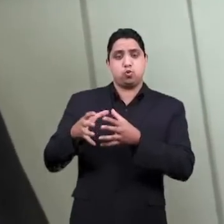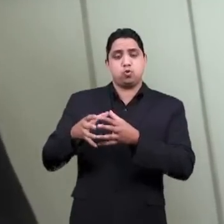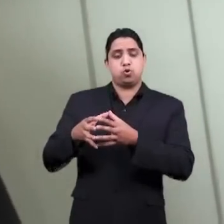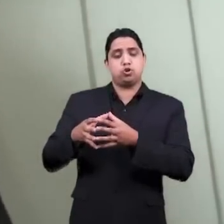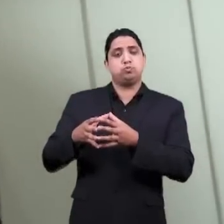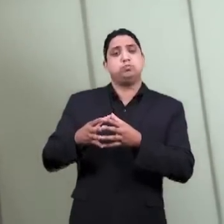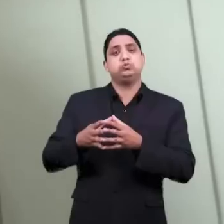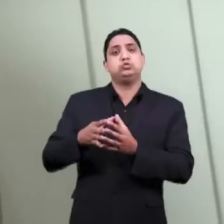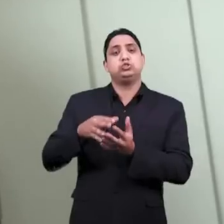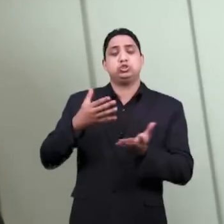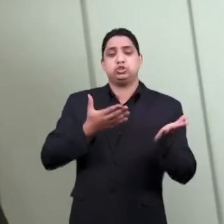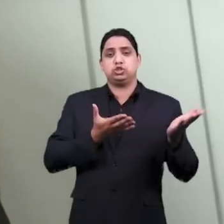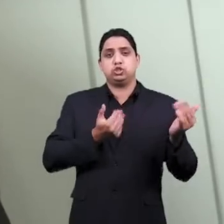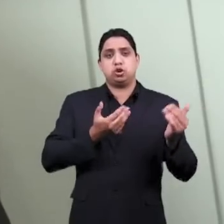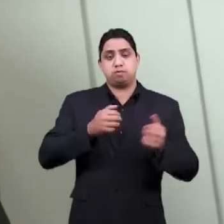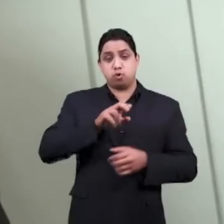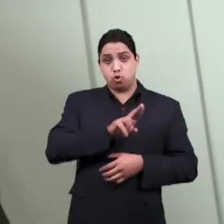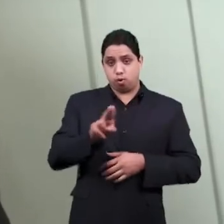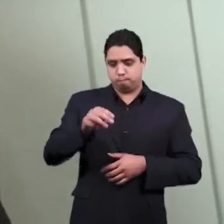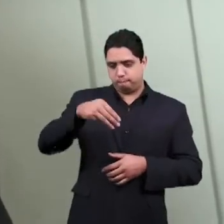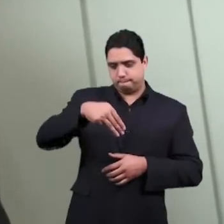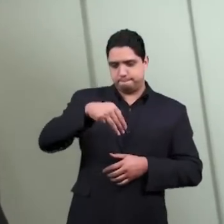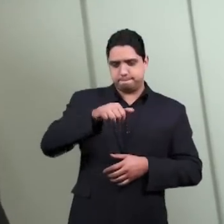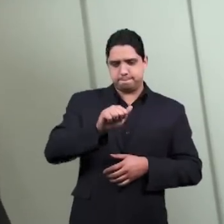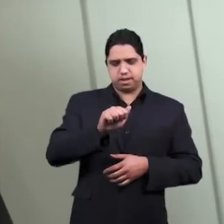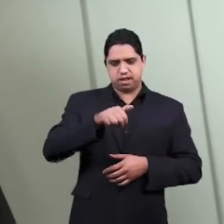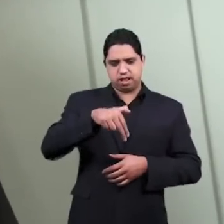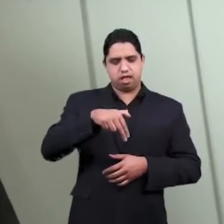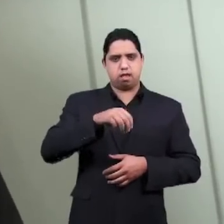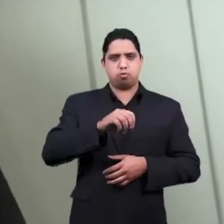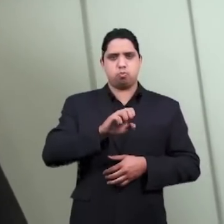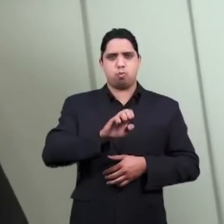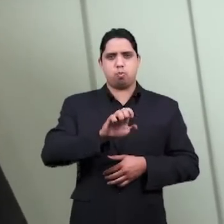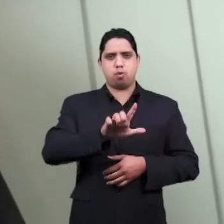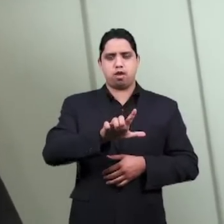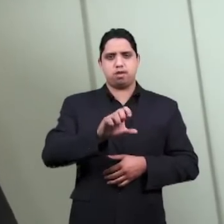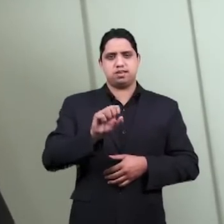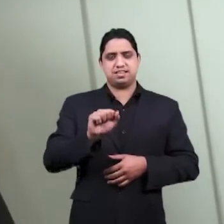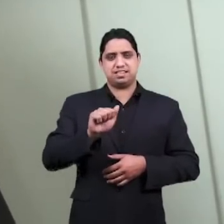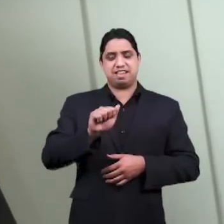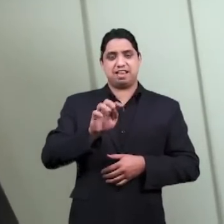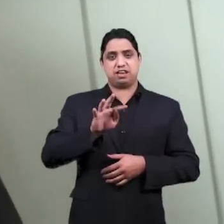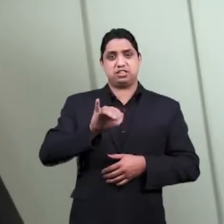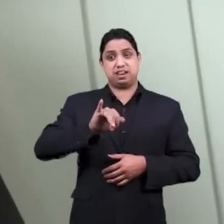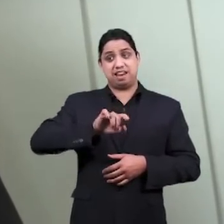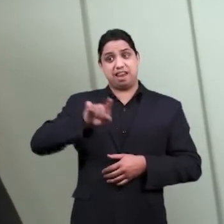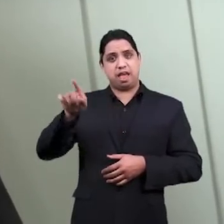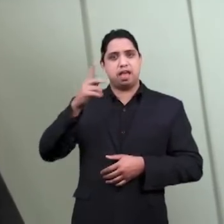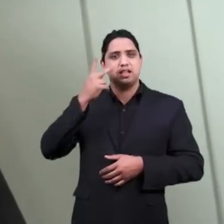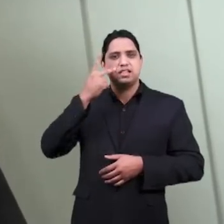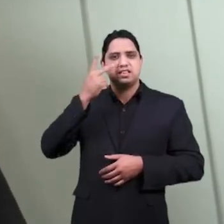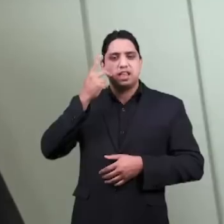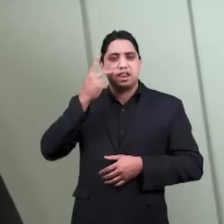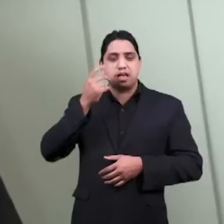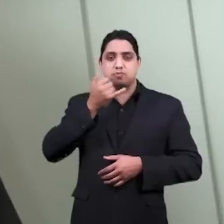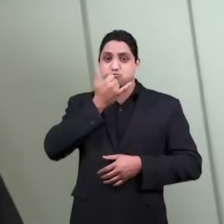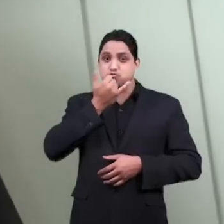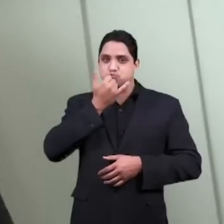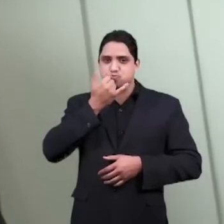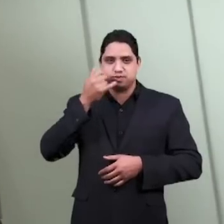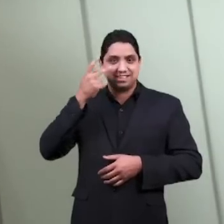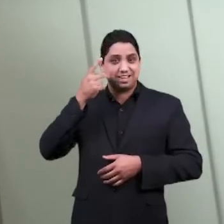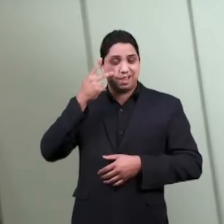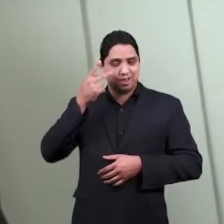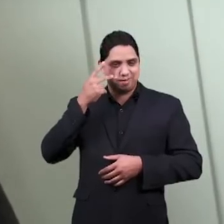lá de Manoel Sátiro, em Fortaleza. Em Fortaleza, lá no Ceará. E ele vai nos contar hoje aqui